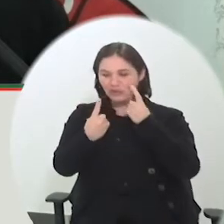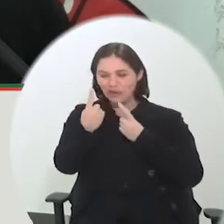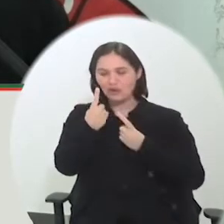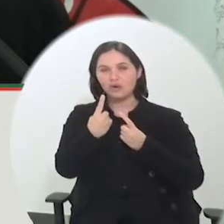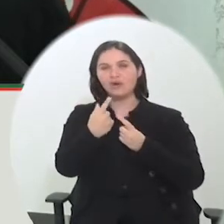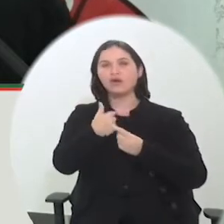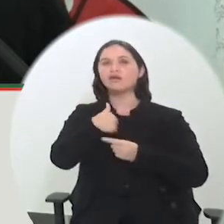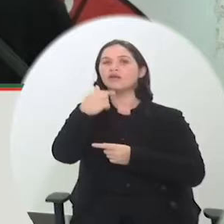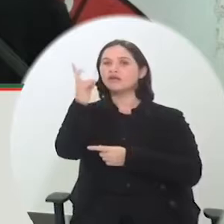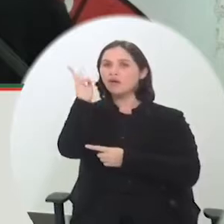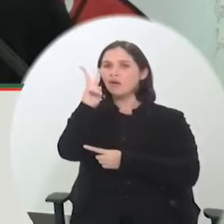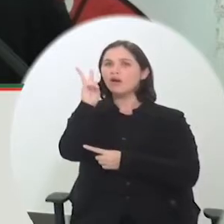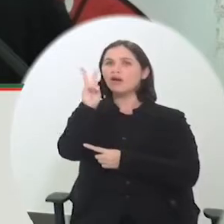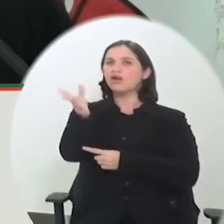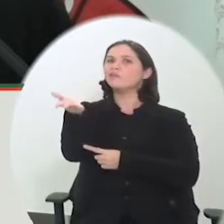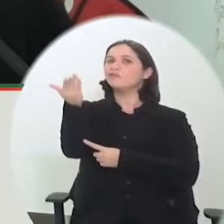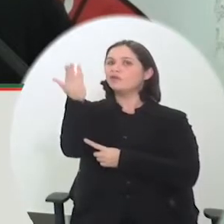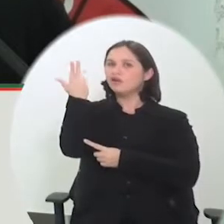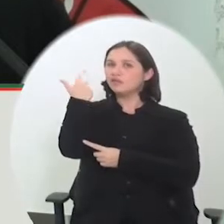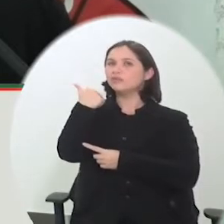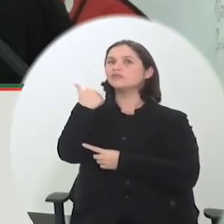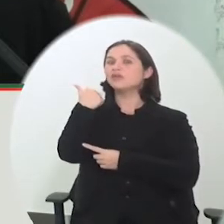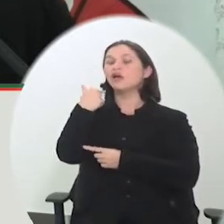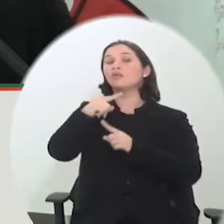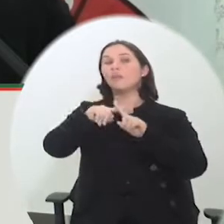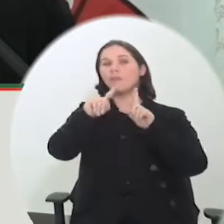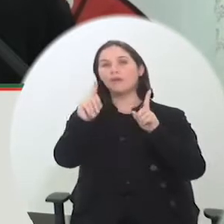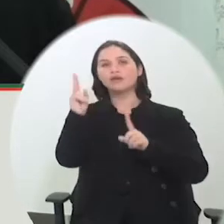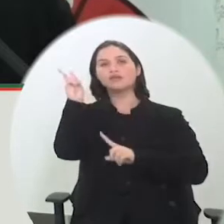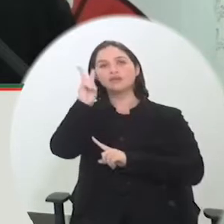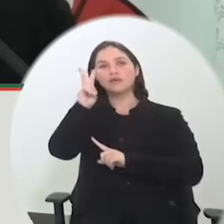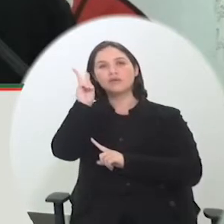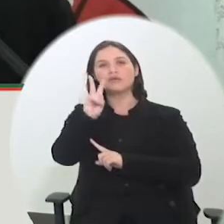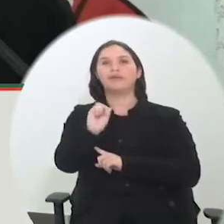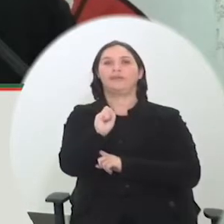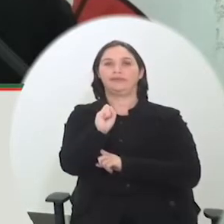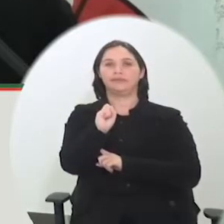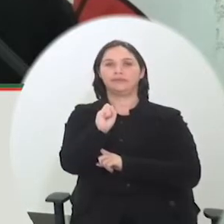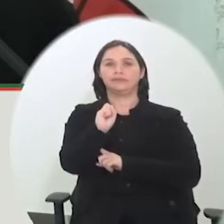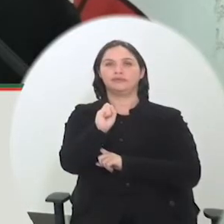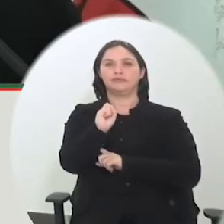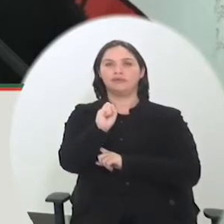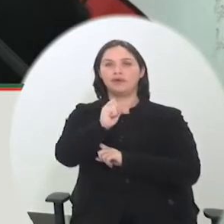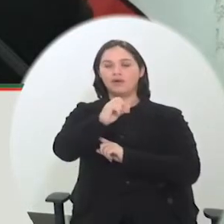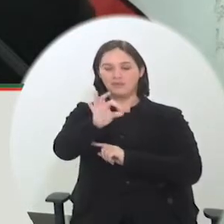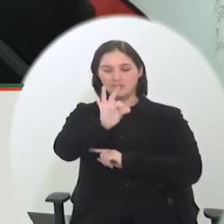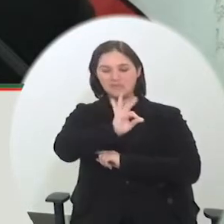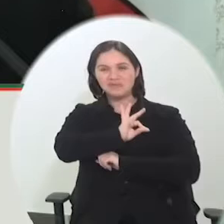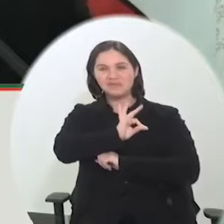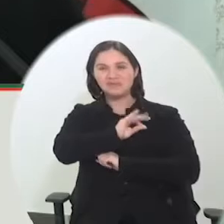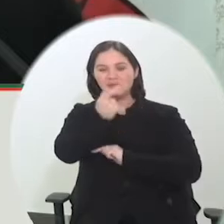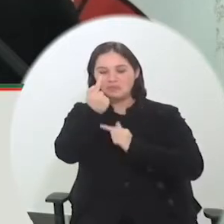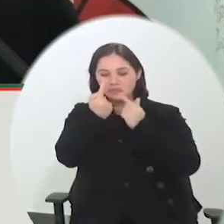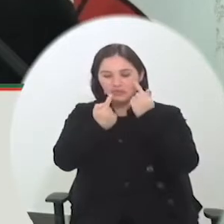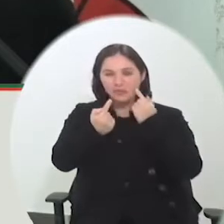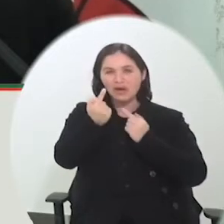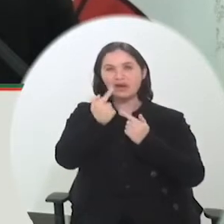tempo, eu vi o Dr. Vitor Bianco chorando no rádio, junto com os outros policiais, naquela